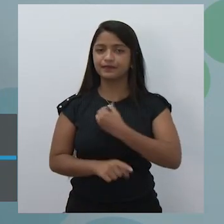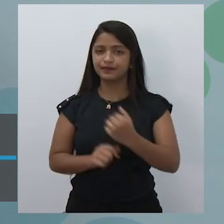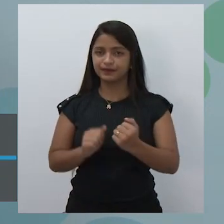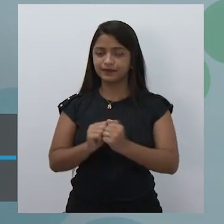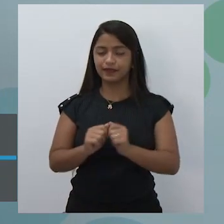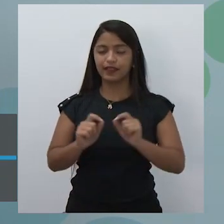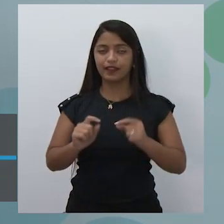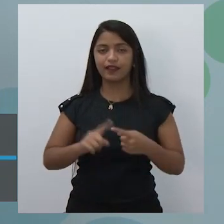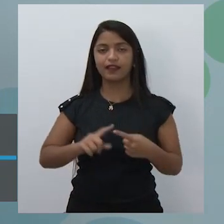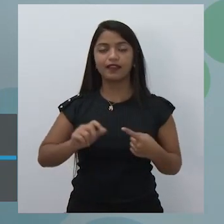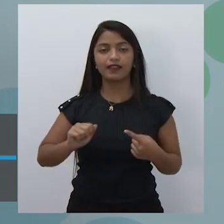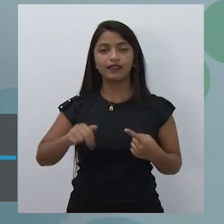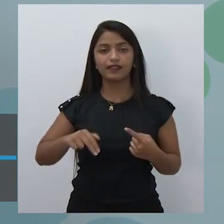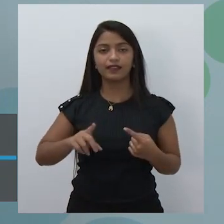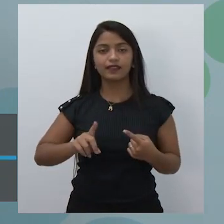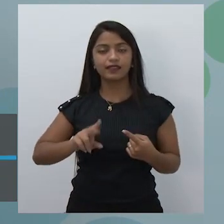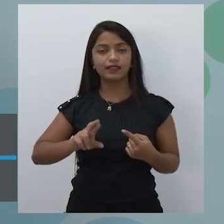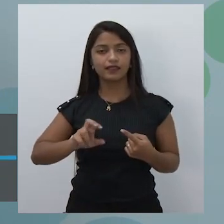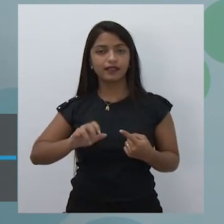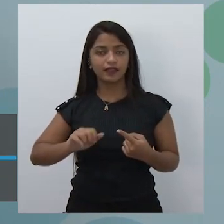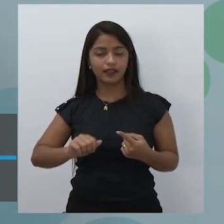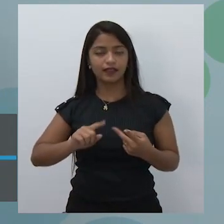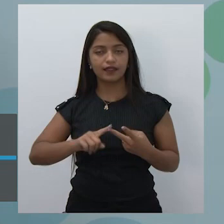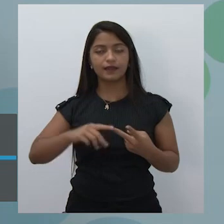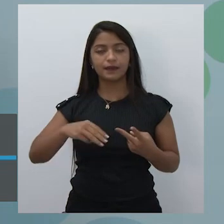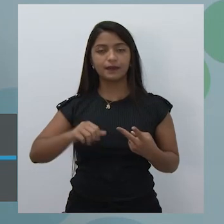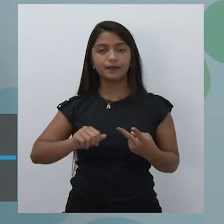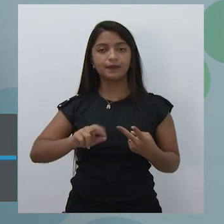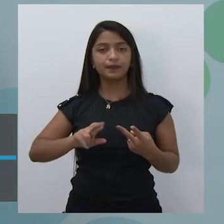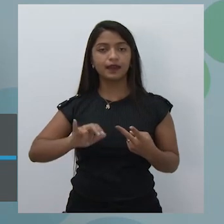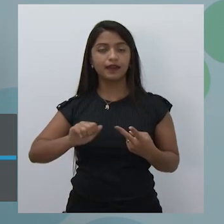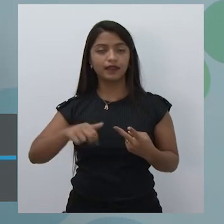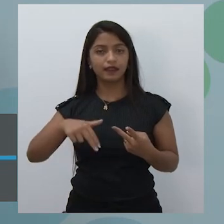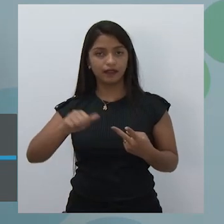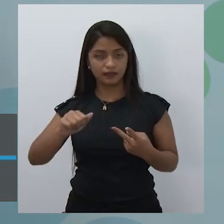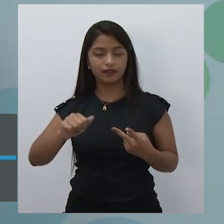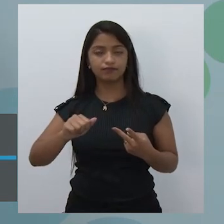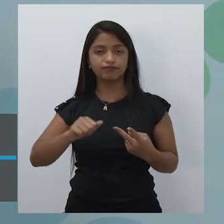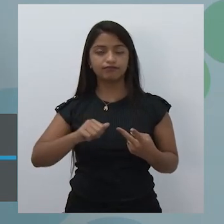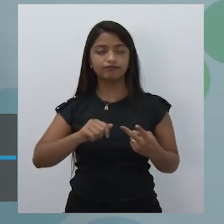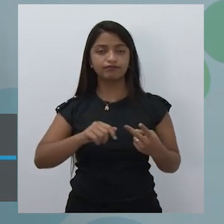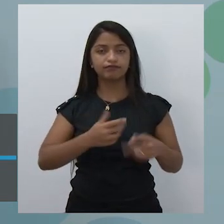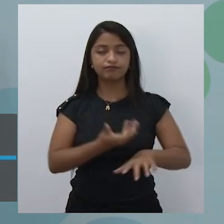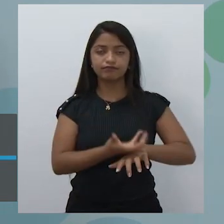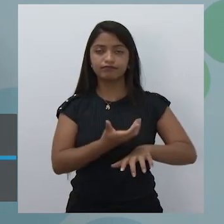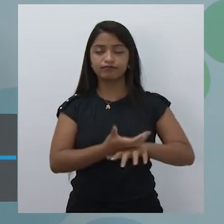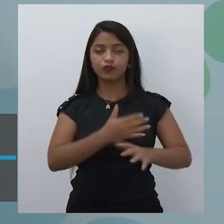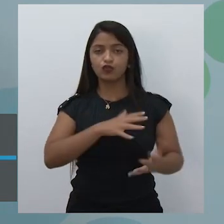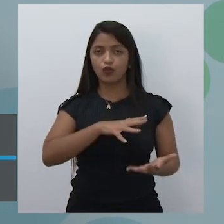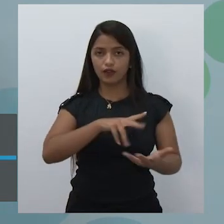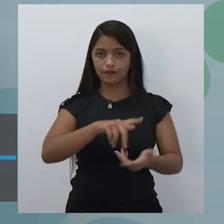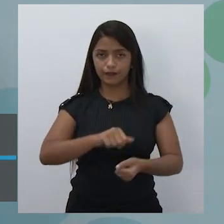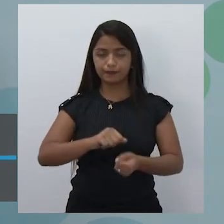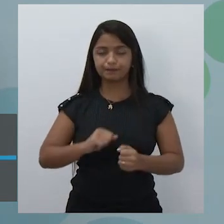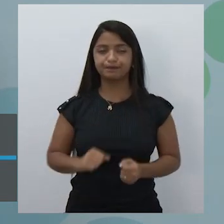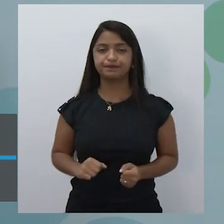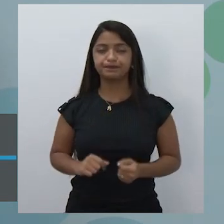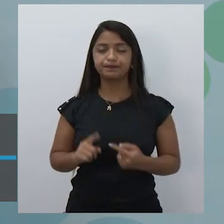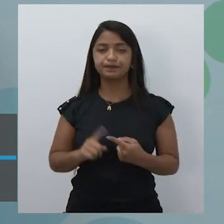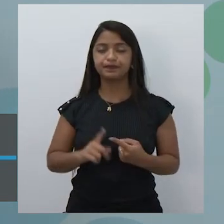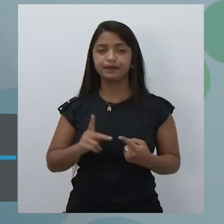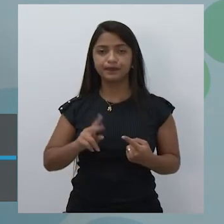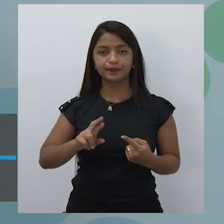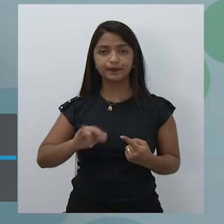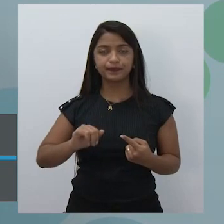professoras Andréia e Mariana, para Geografia, e as professoras Priscila e